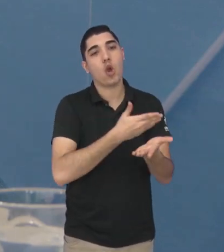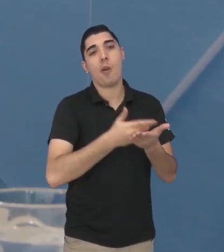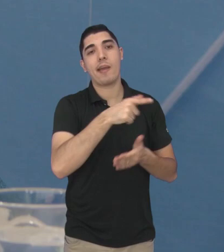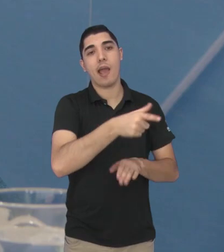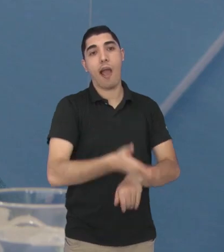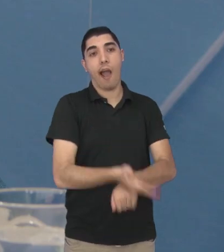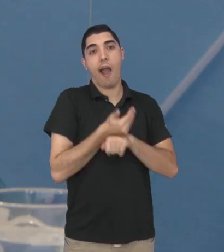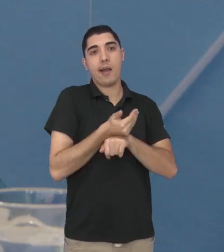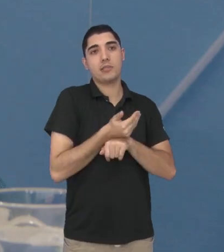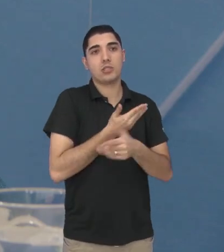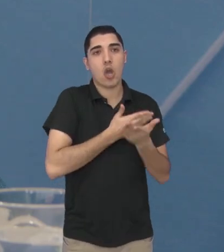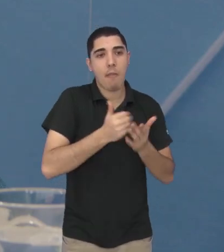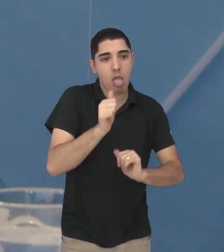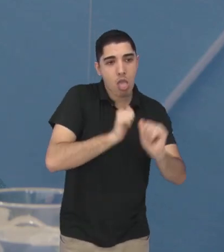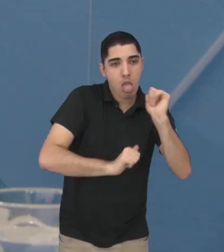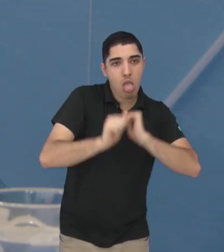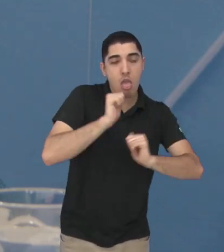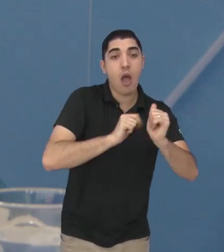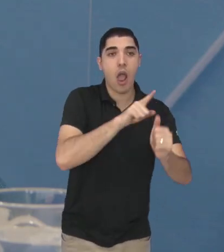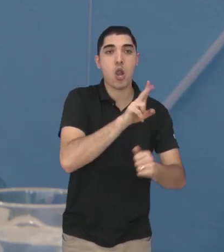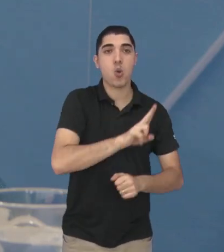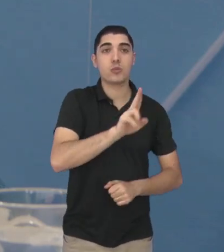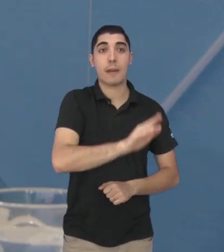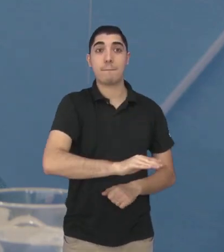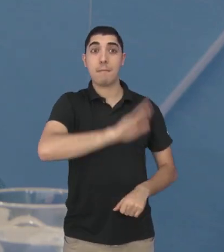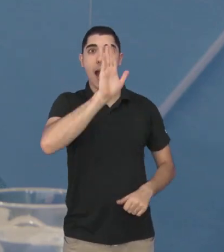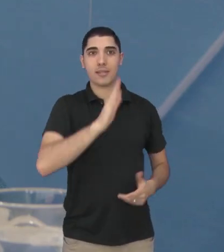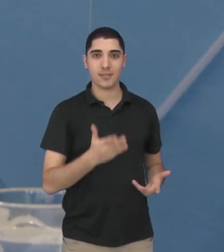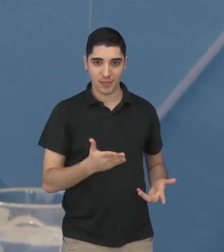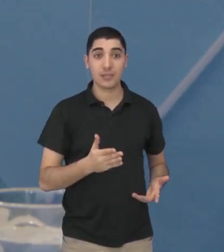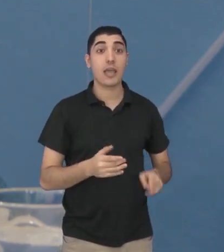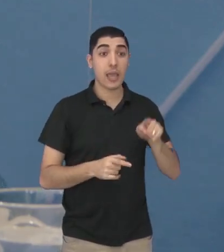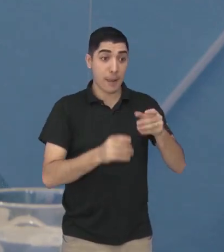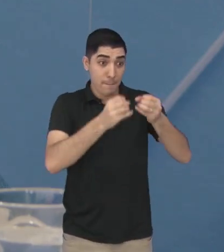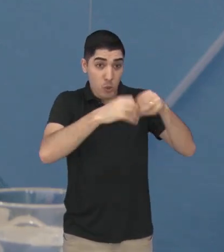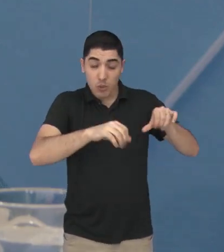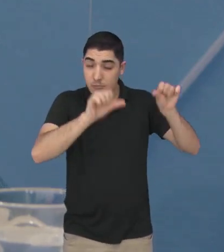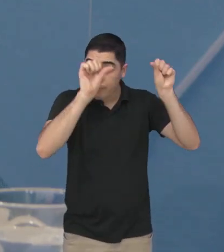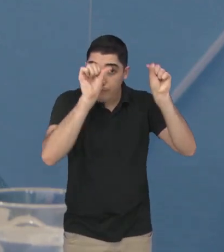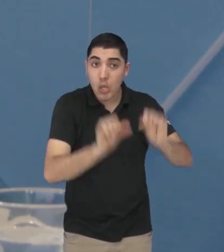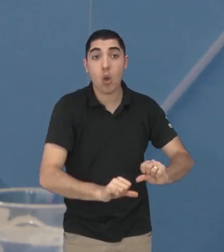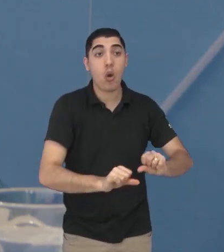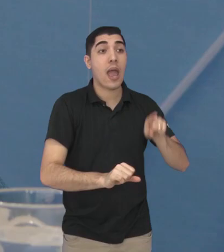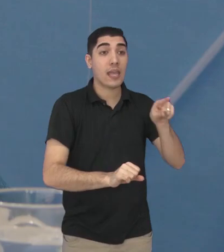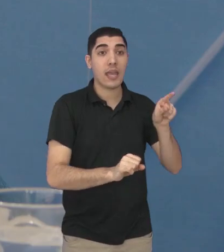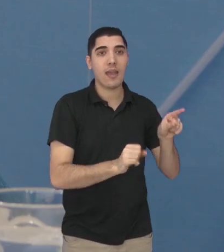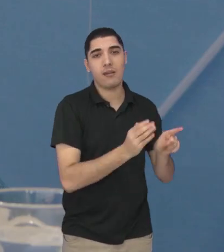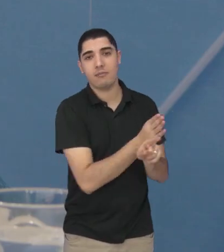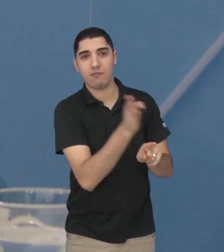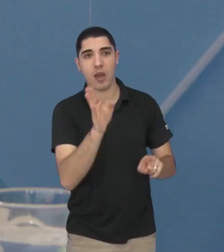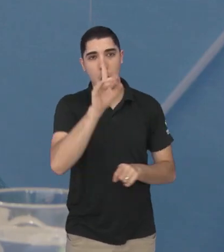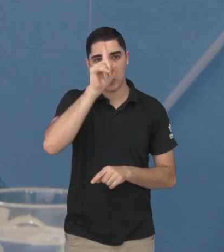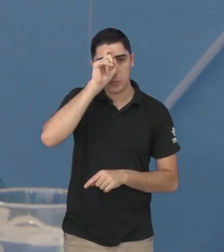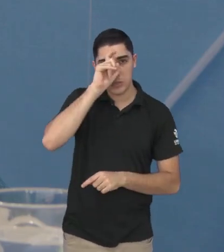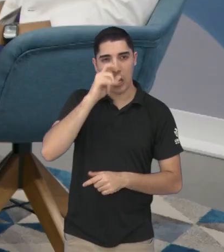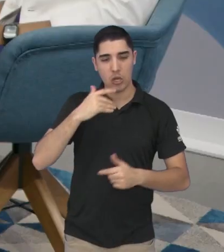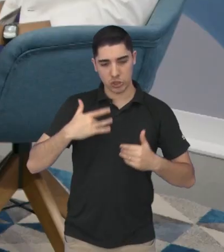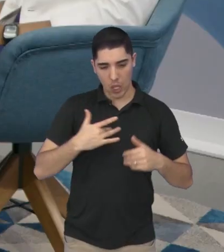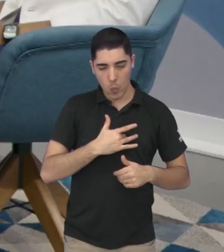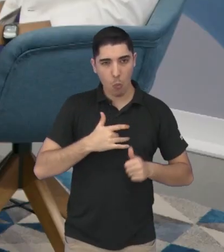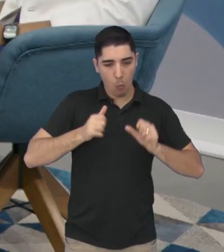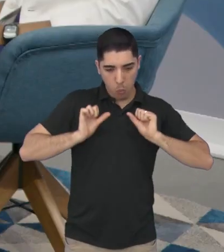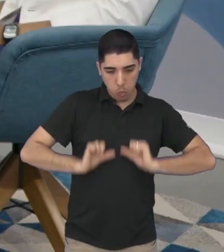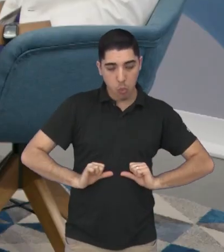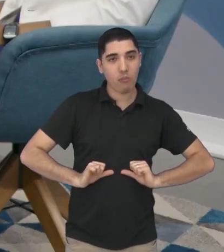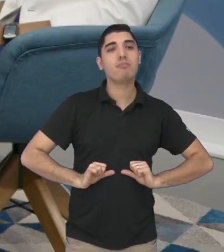cedo, usa-se mais, e aí os impactos são maiores e chega-se ao serviço de saúde mais cedo, né? Na verdade,